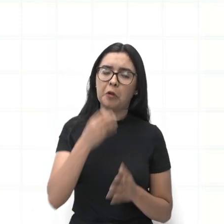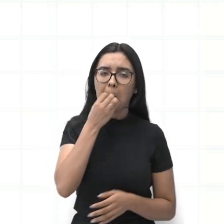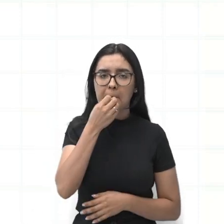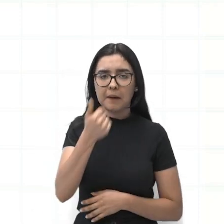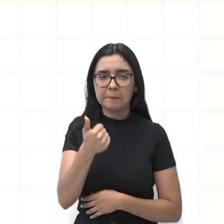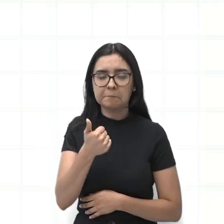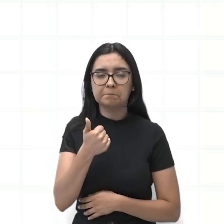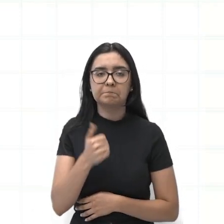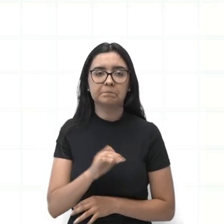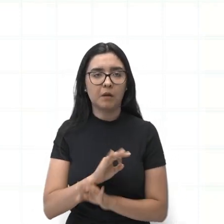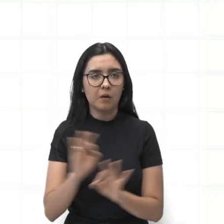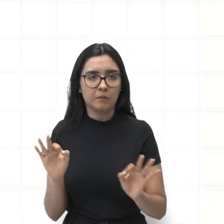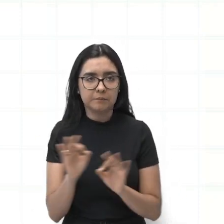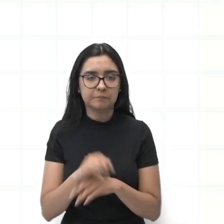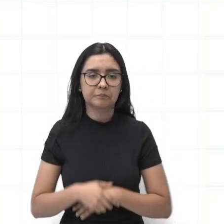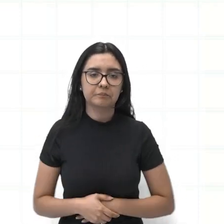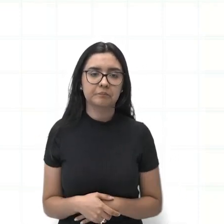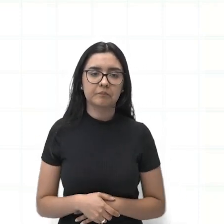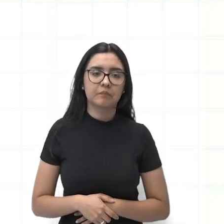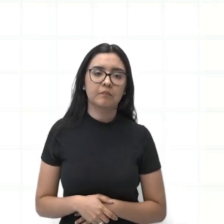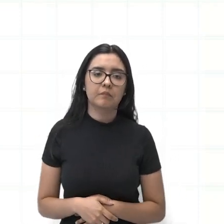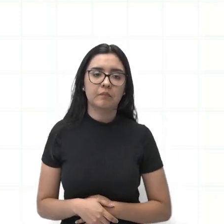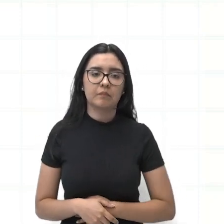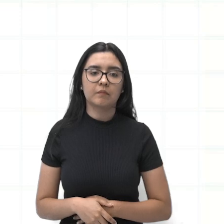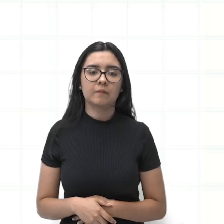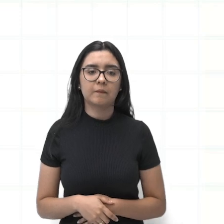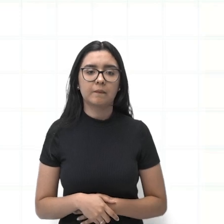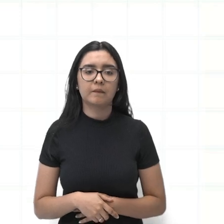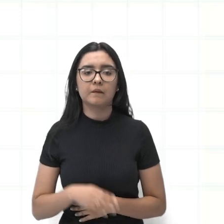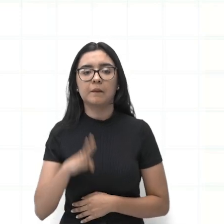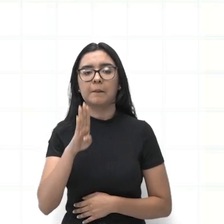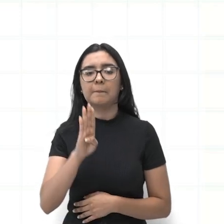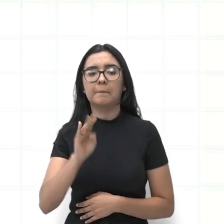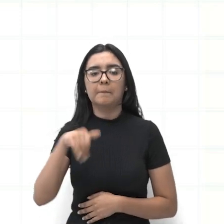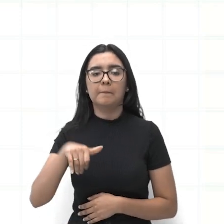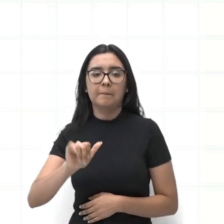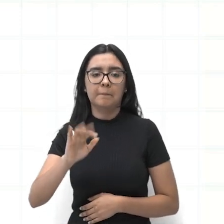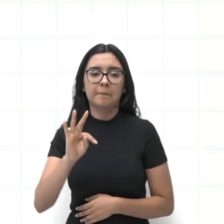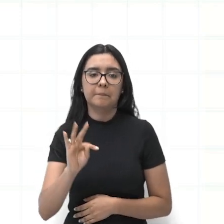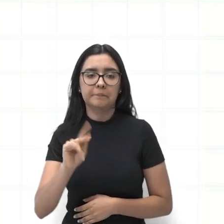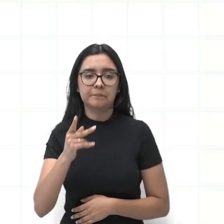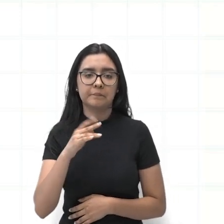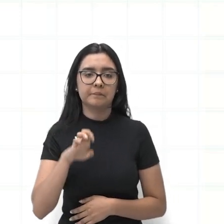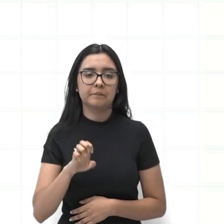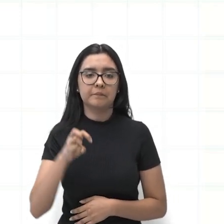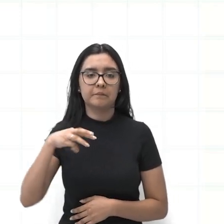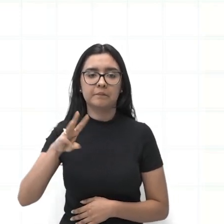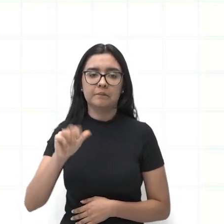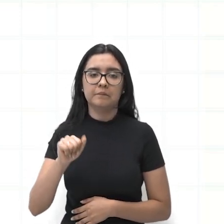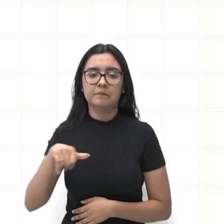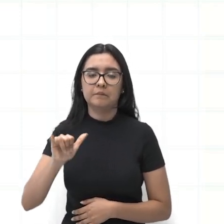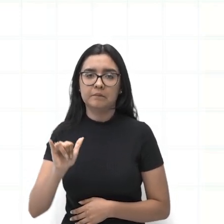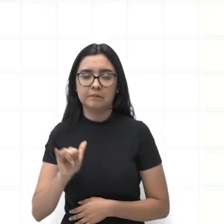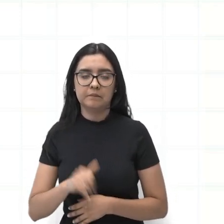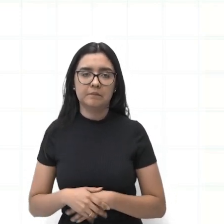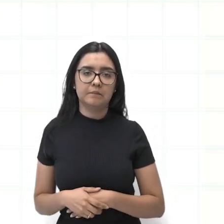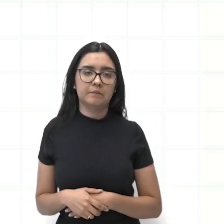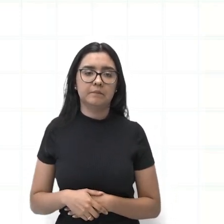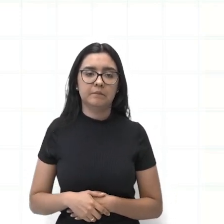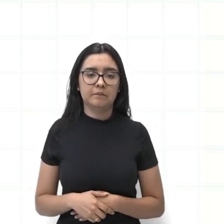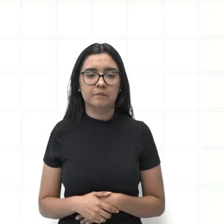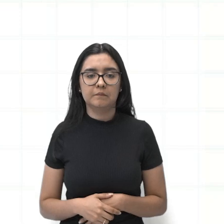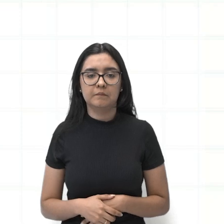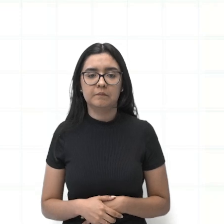Doing well. Indo bem, tá tudo bem. By the way, a expressão by the way, anote aí. By the way quer dizer, e a propósito? By the